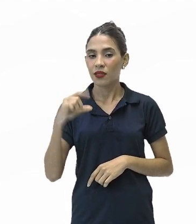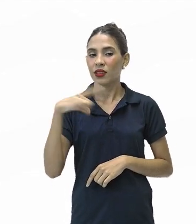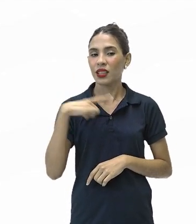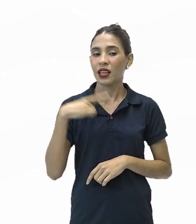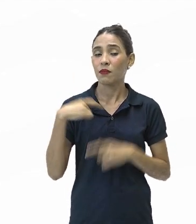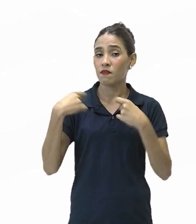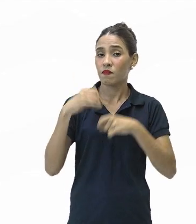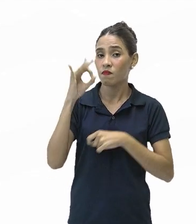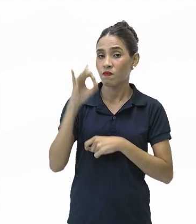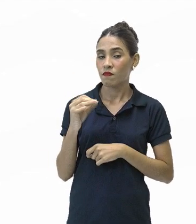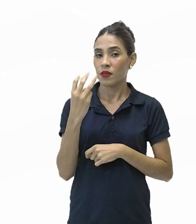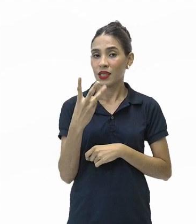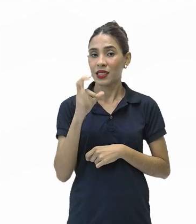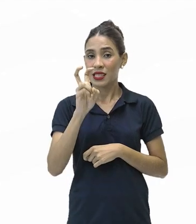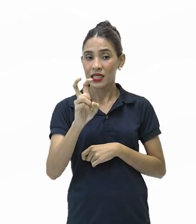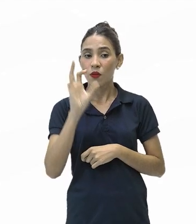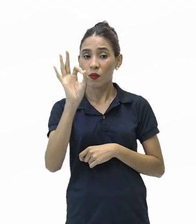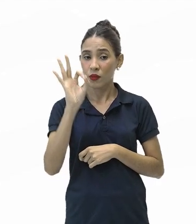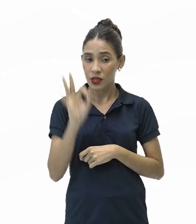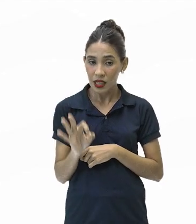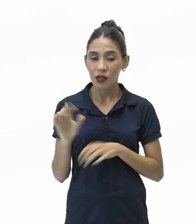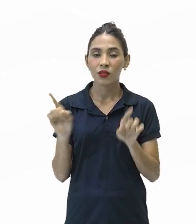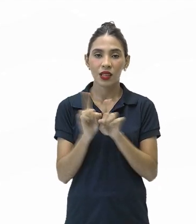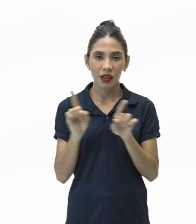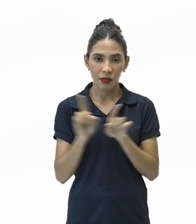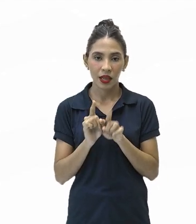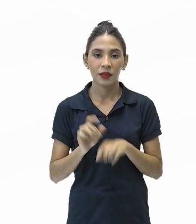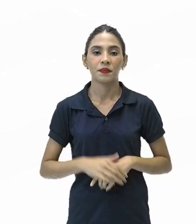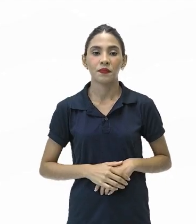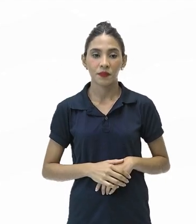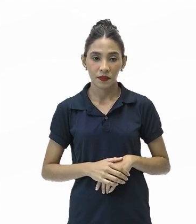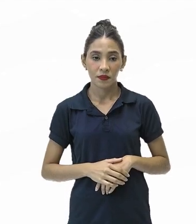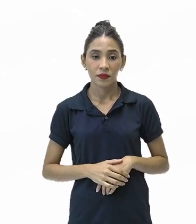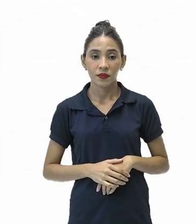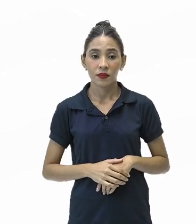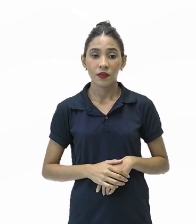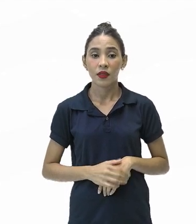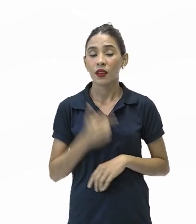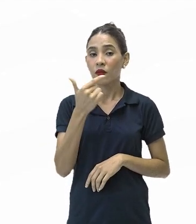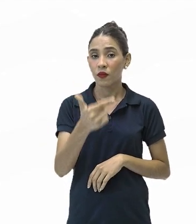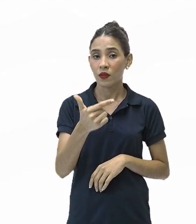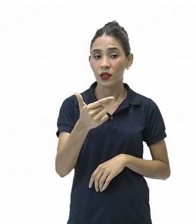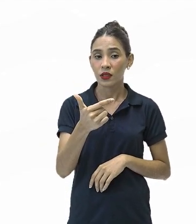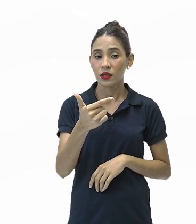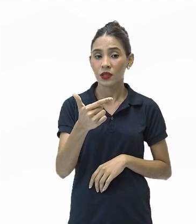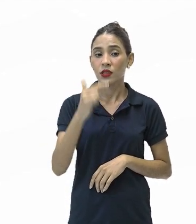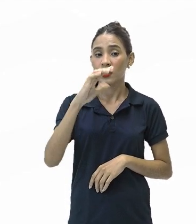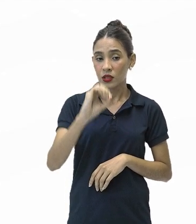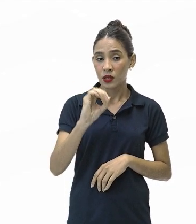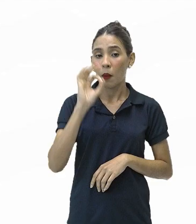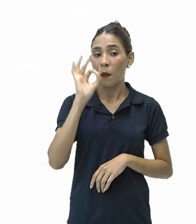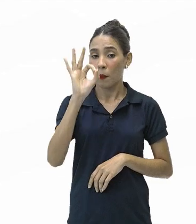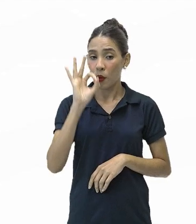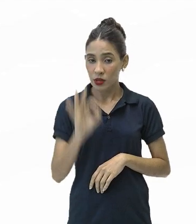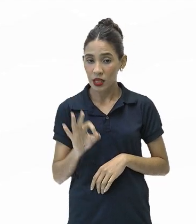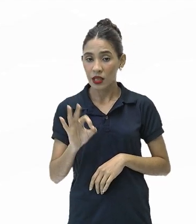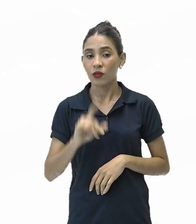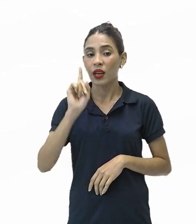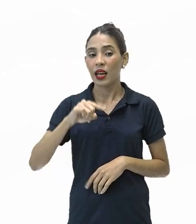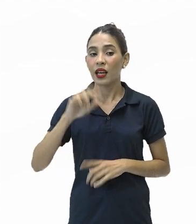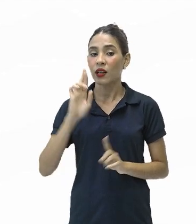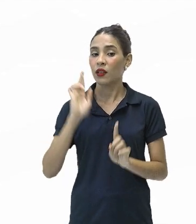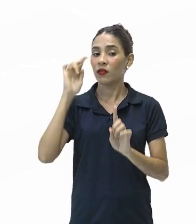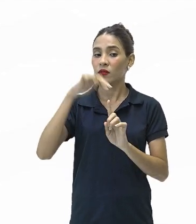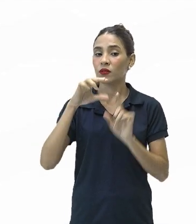ser mantida de 35% da propriedade. E 20% da propriedade são